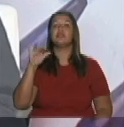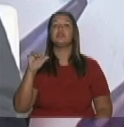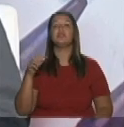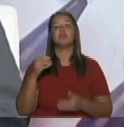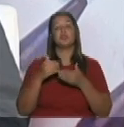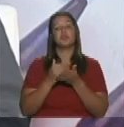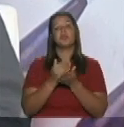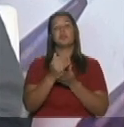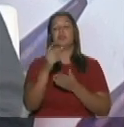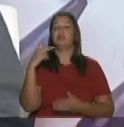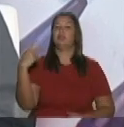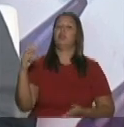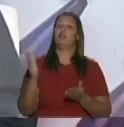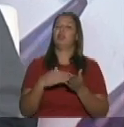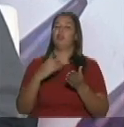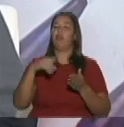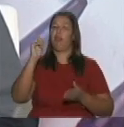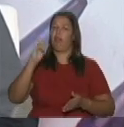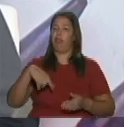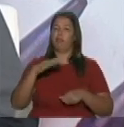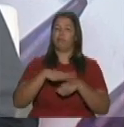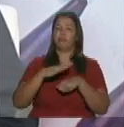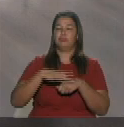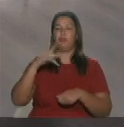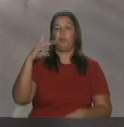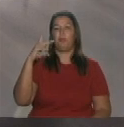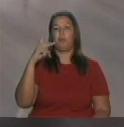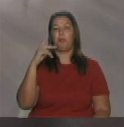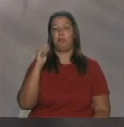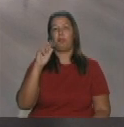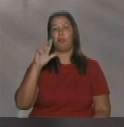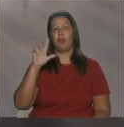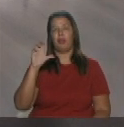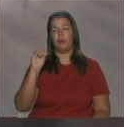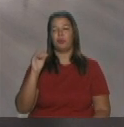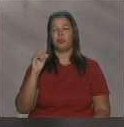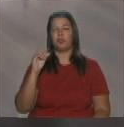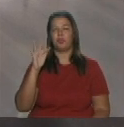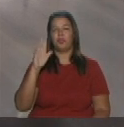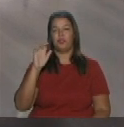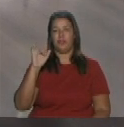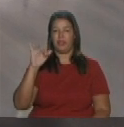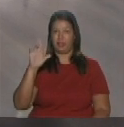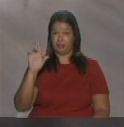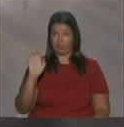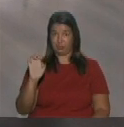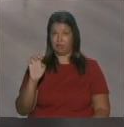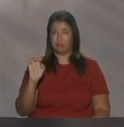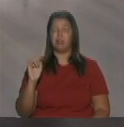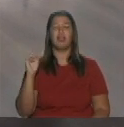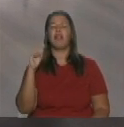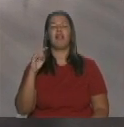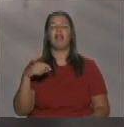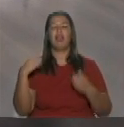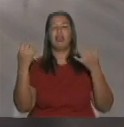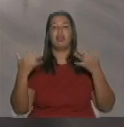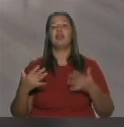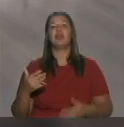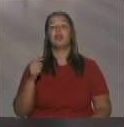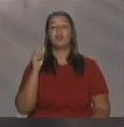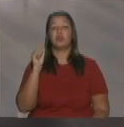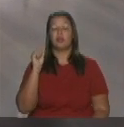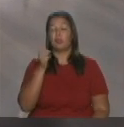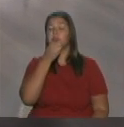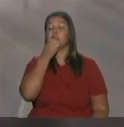teu livro, que é um livro de Paulo Freire. Isso, é o Paulo Freire. Mostra pra gente a capa. Claro, Paulo Freire e o